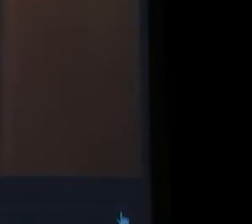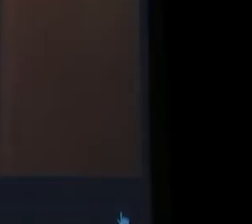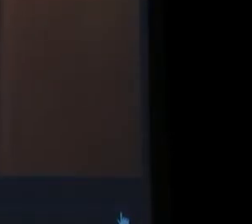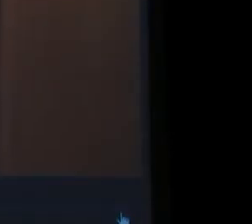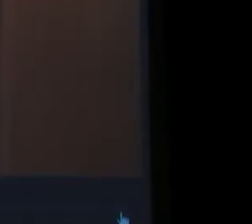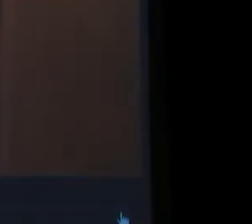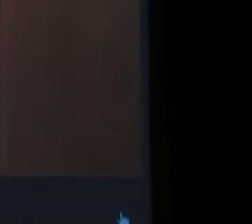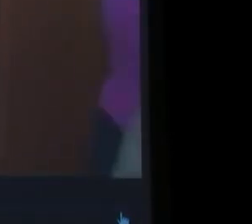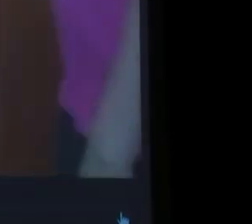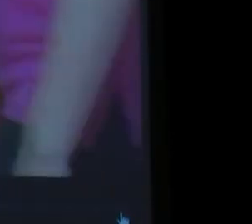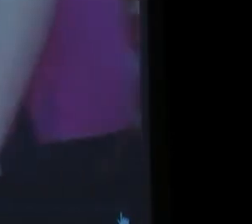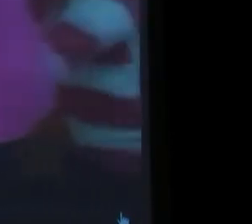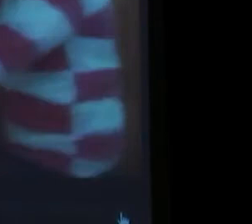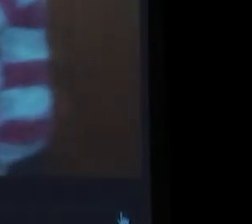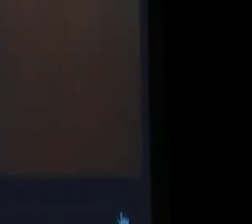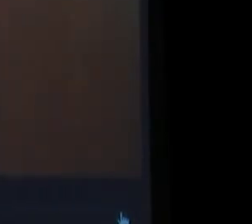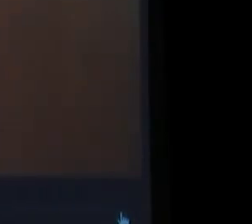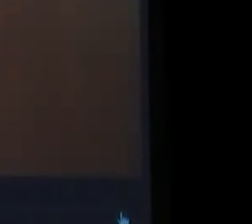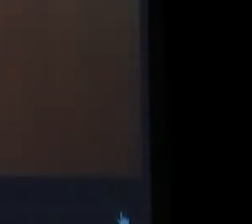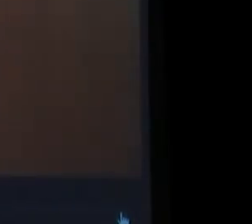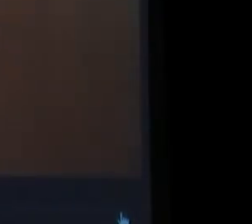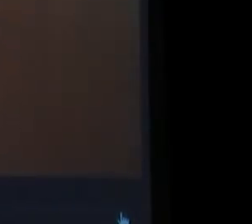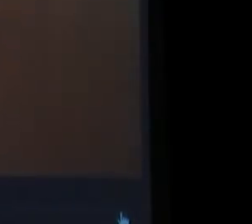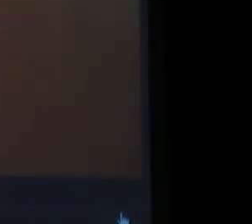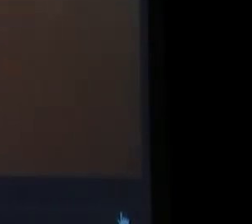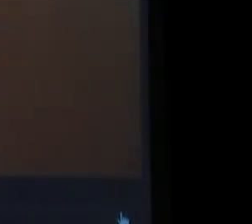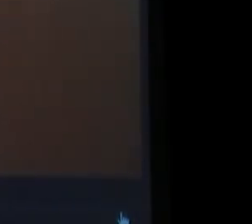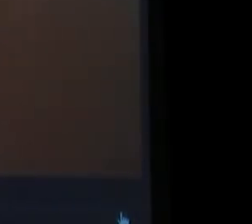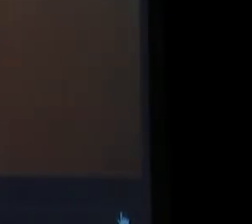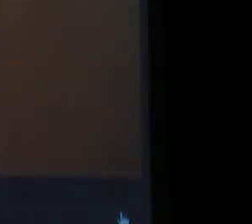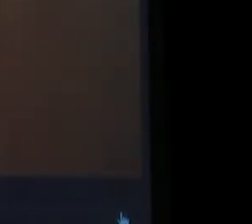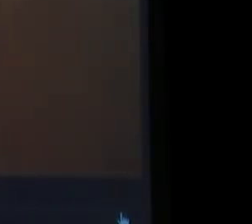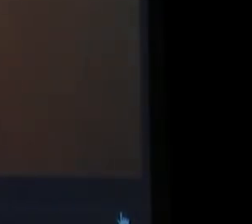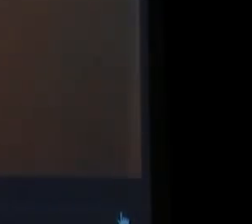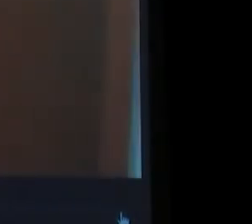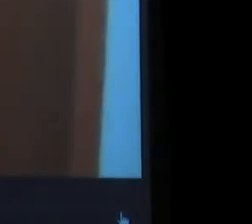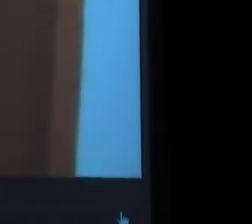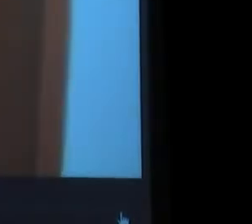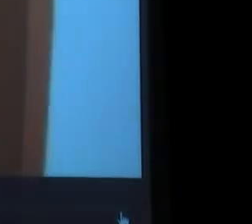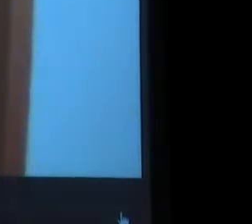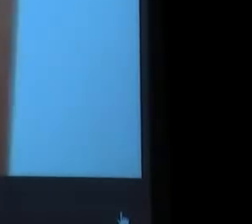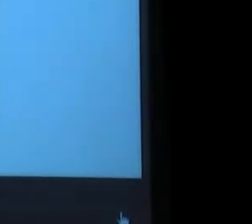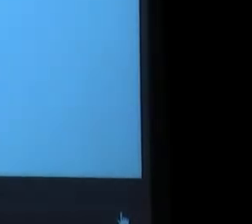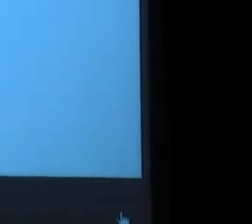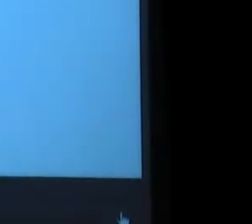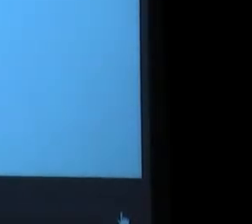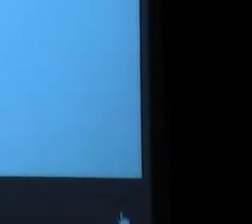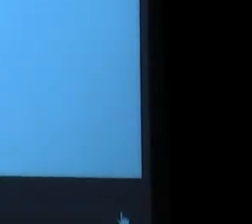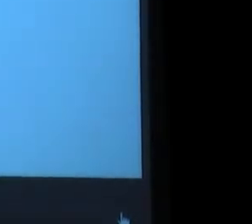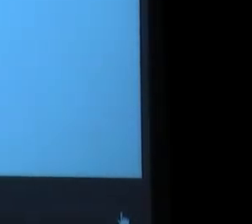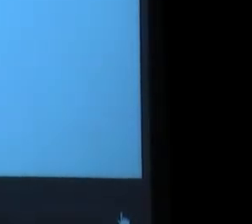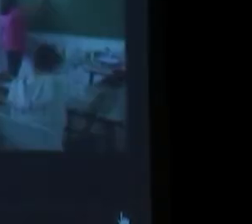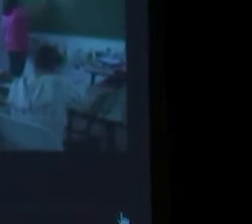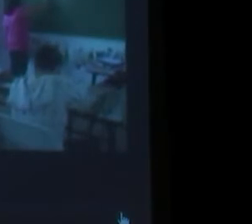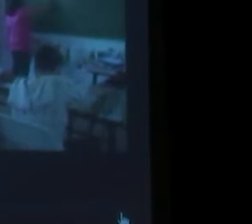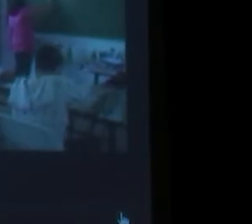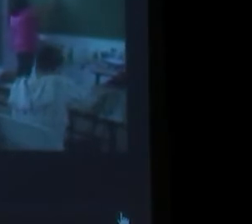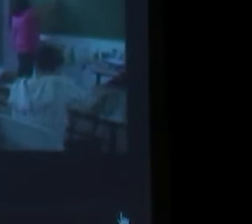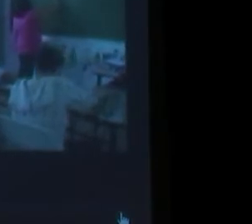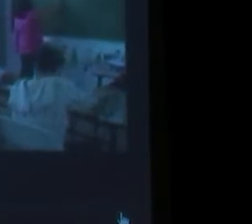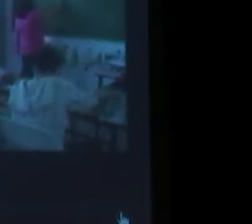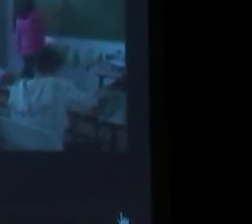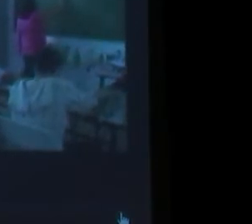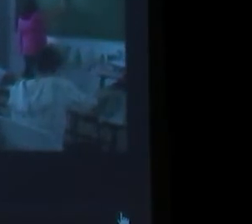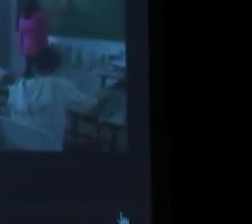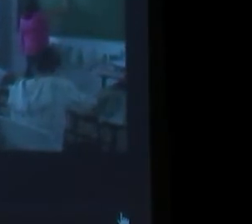elevadores e corredores mais largos, tudo em perfeito acordo com a ABNT, Associação Brasileira de Normas Técnicas.